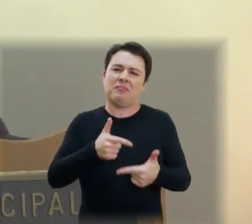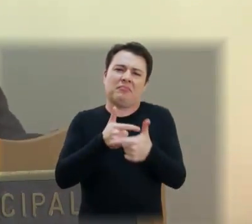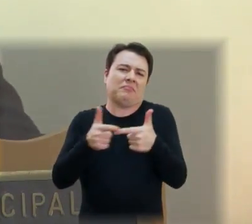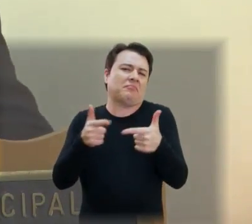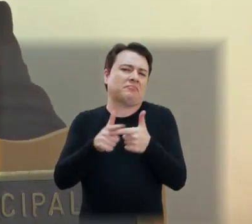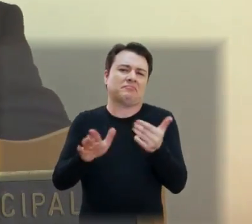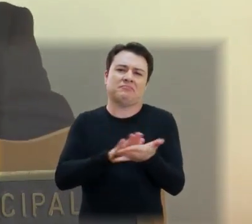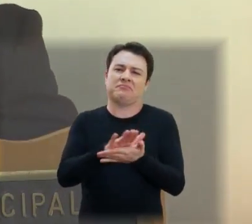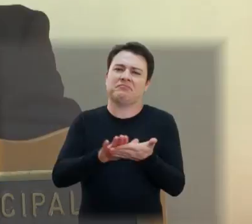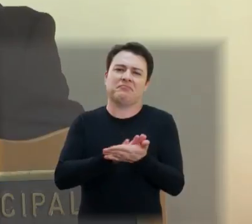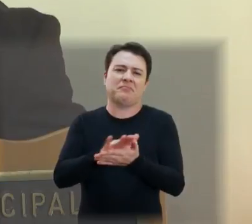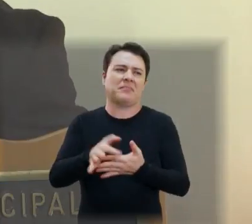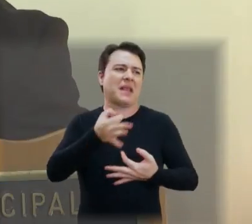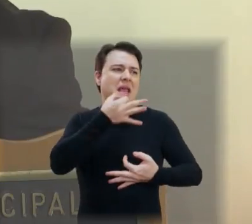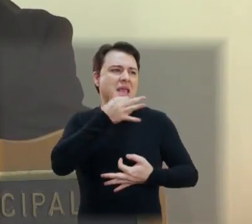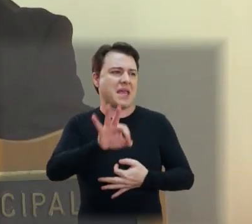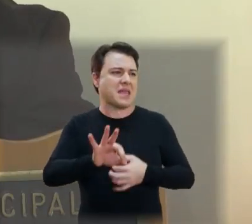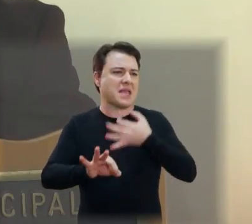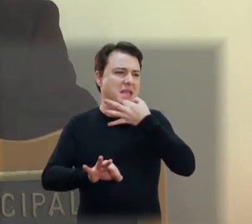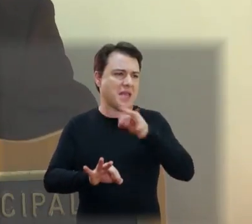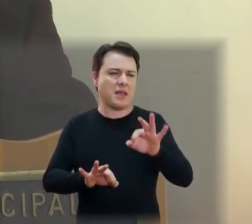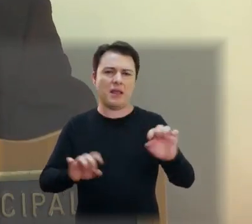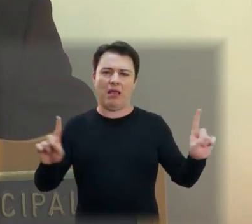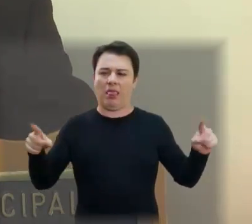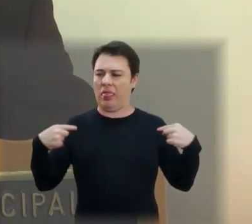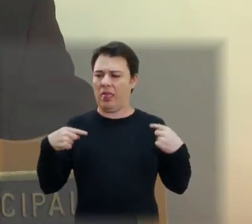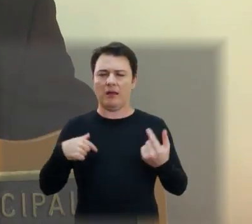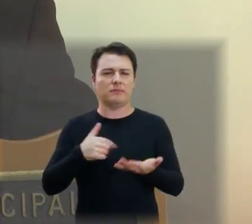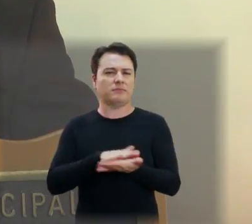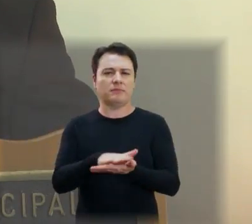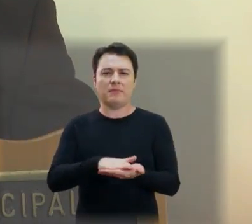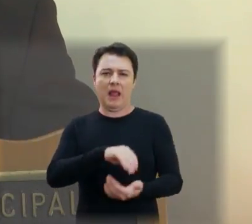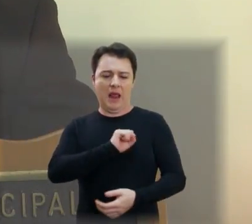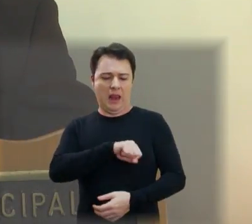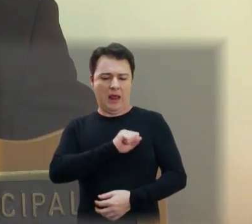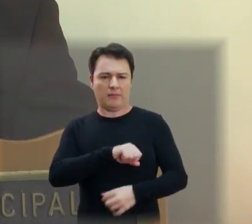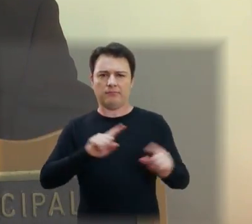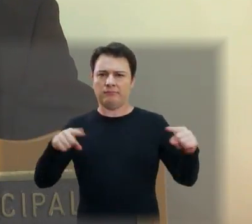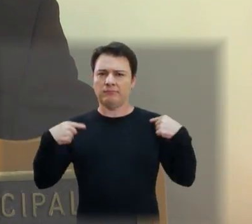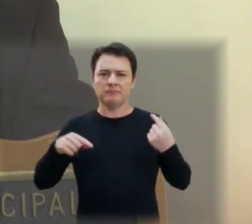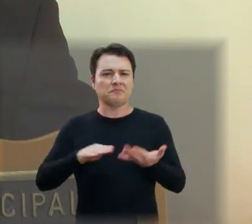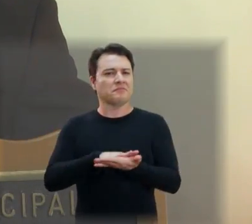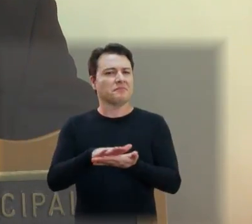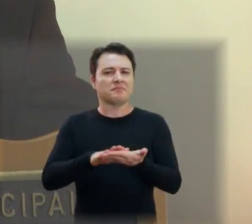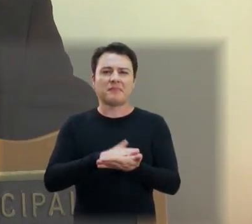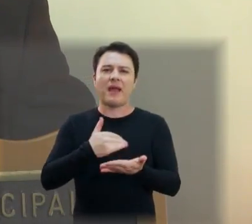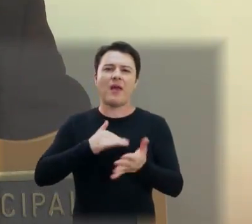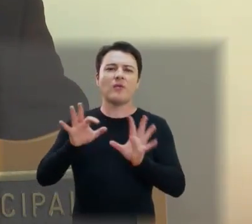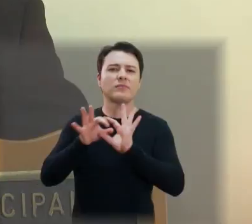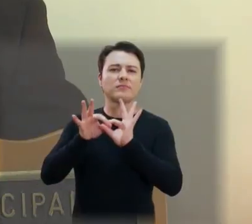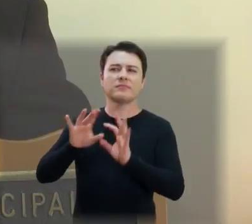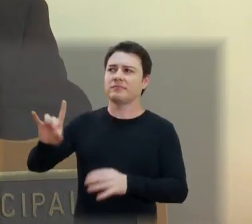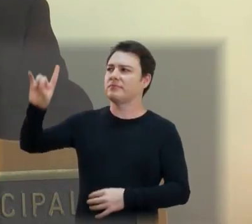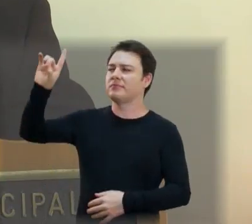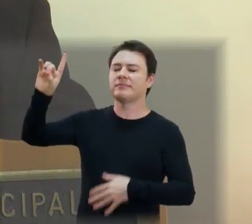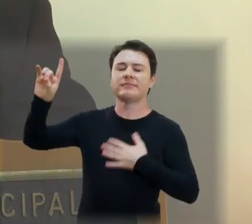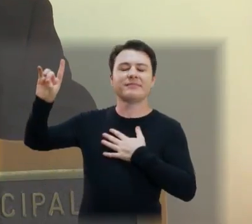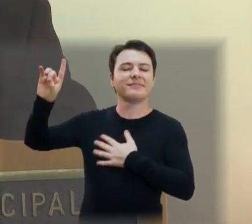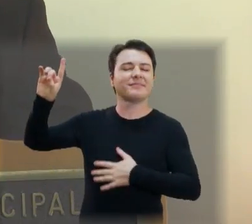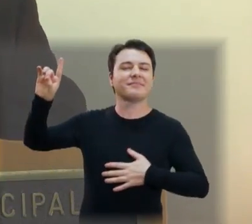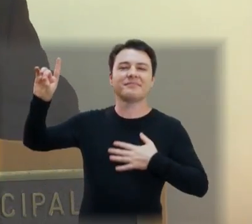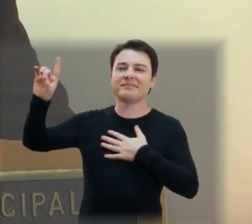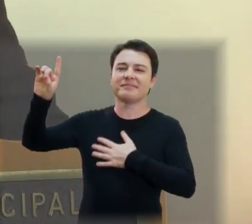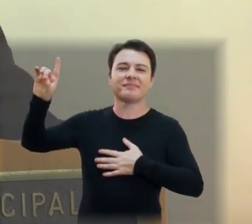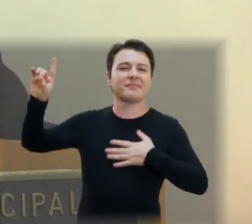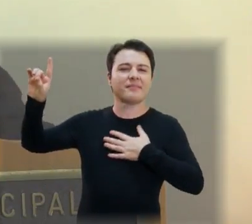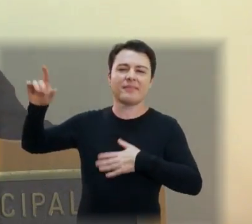crítica, não esquento a cabeça com maldade. Eu estou com Deus, eu estou bem. Eu agrudo na mão dele e